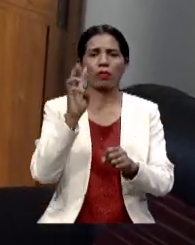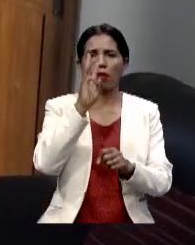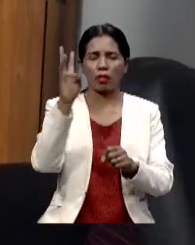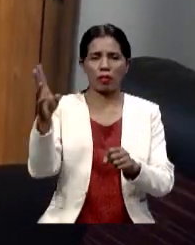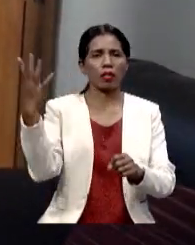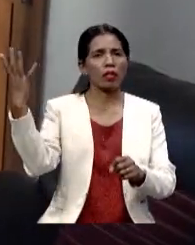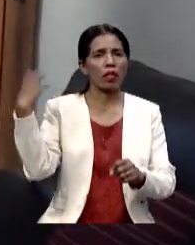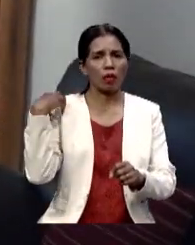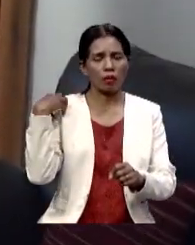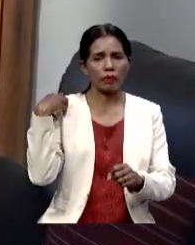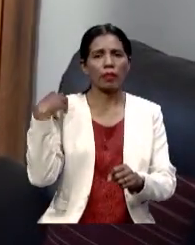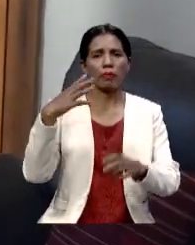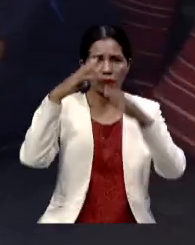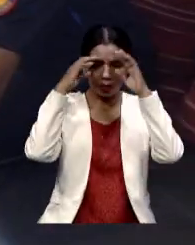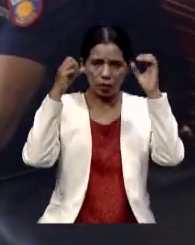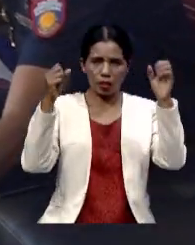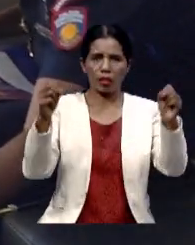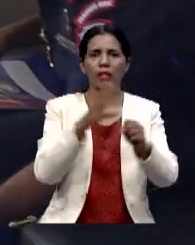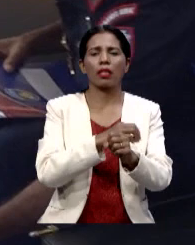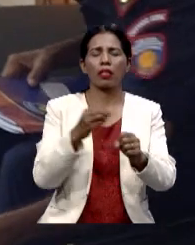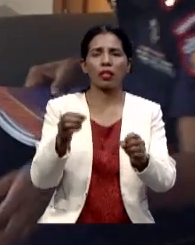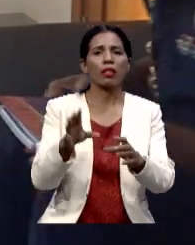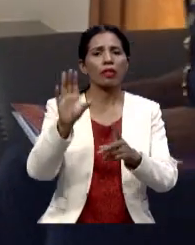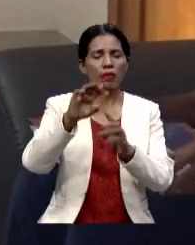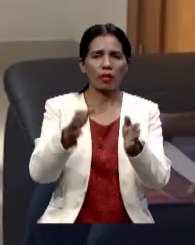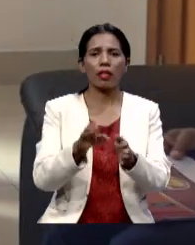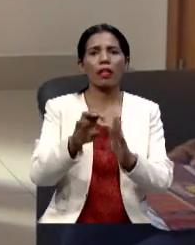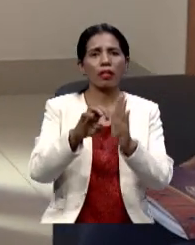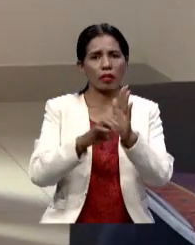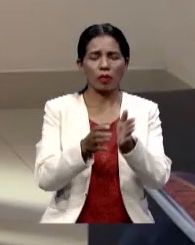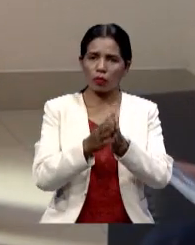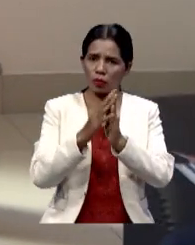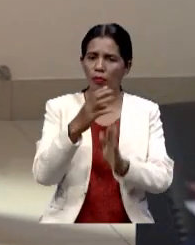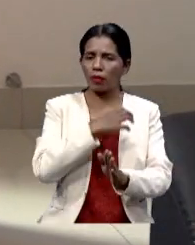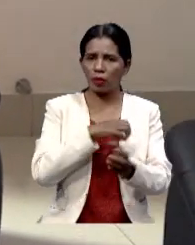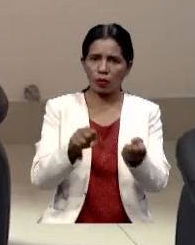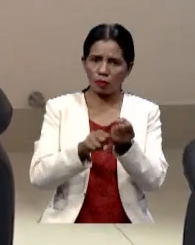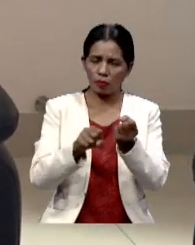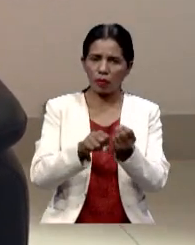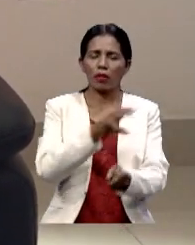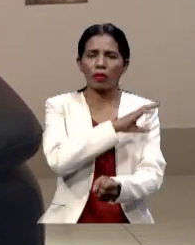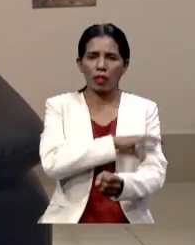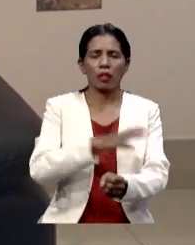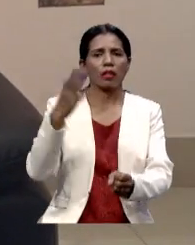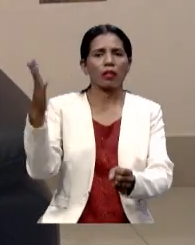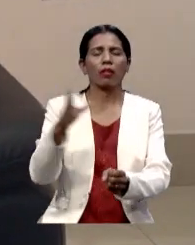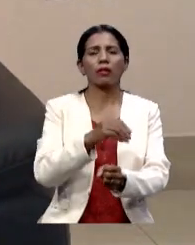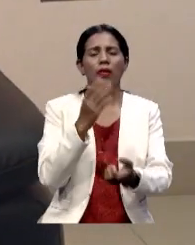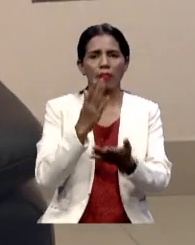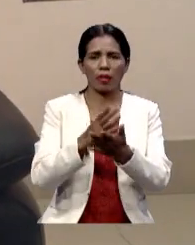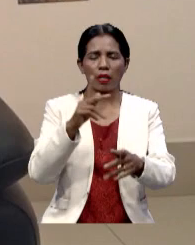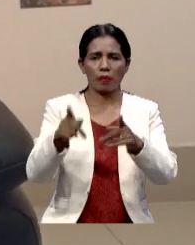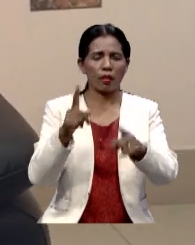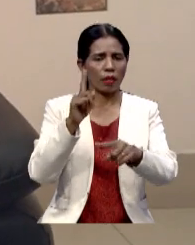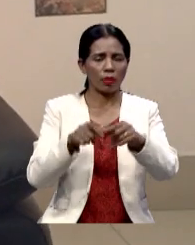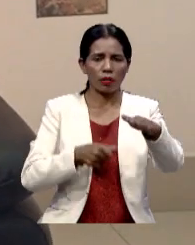Palácio Presidencial Aitara Claran, chefe de Estado russo, Penitele, a tua apoio segurança e a fronteira, onde evita cidadão tama ilegal,